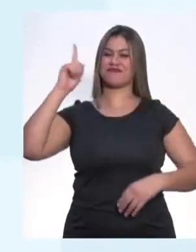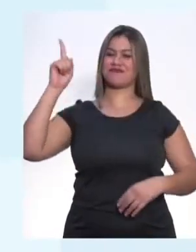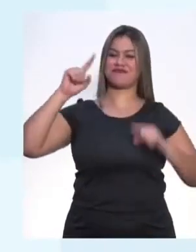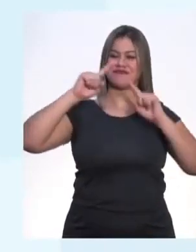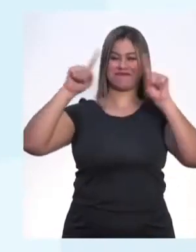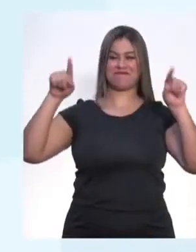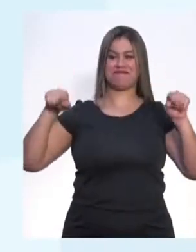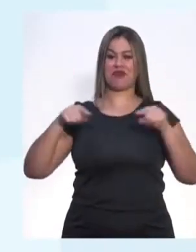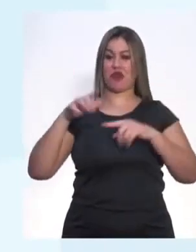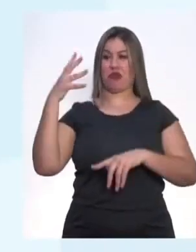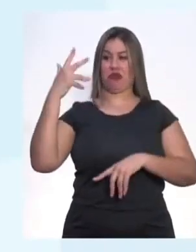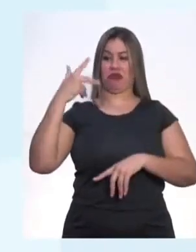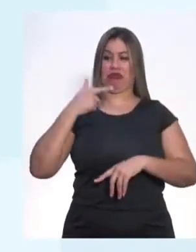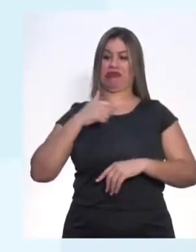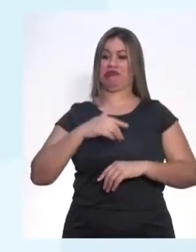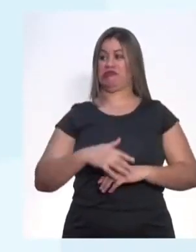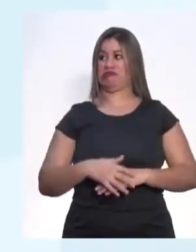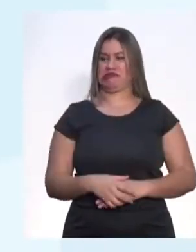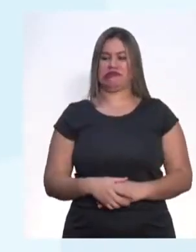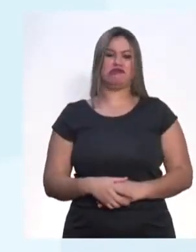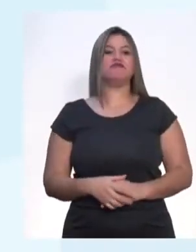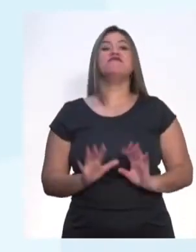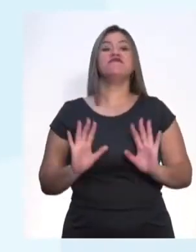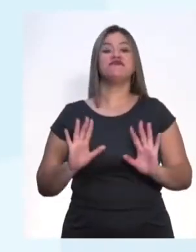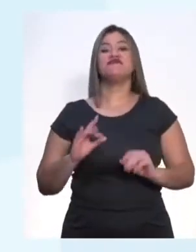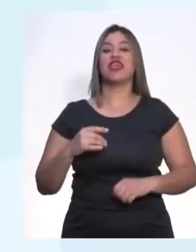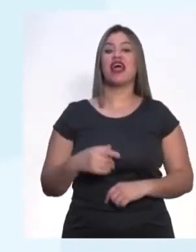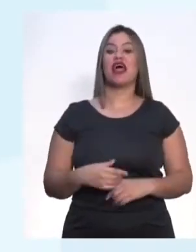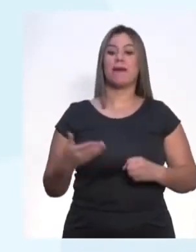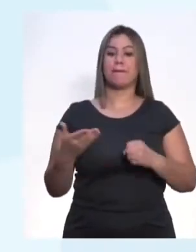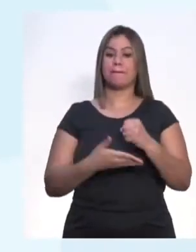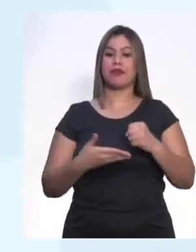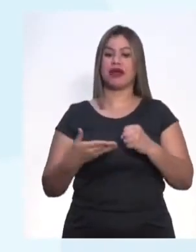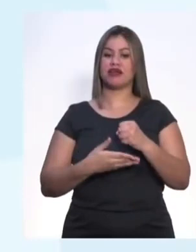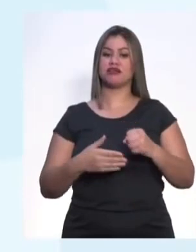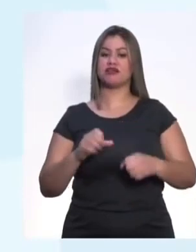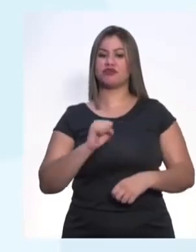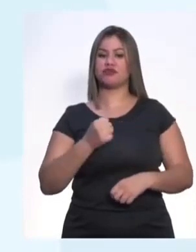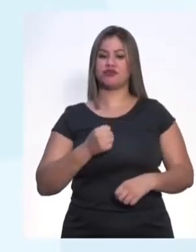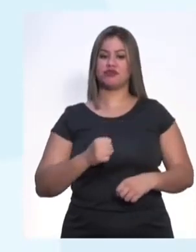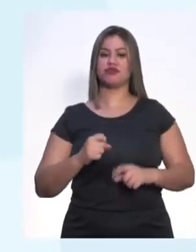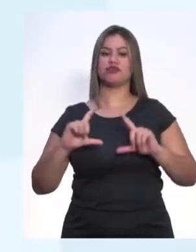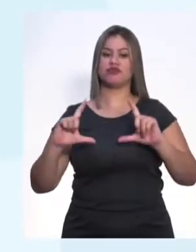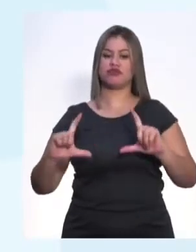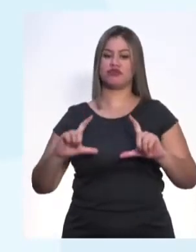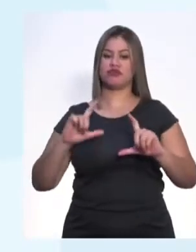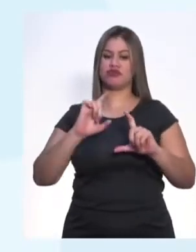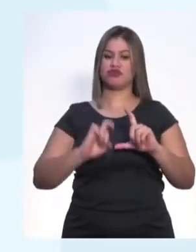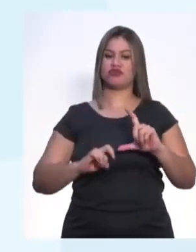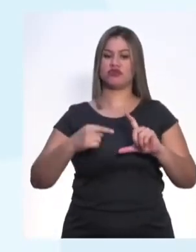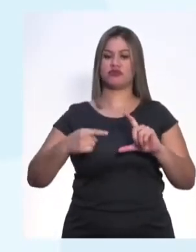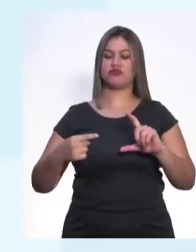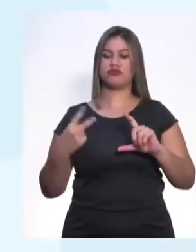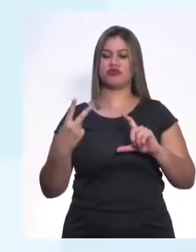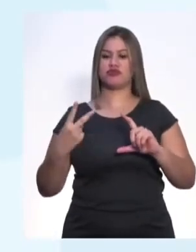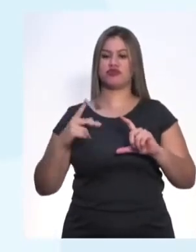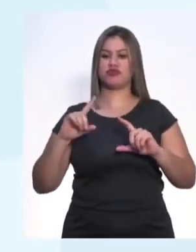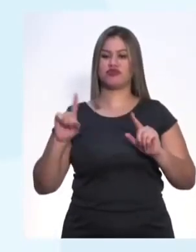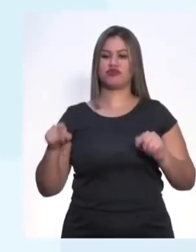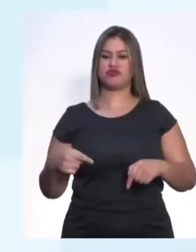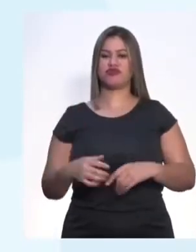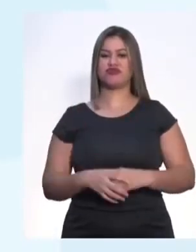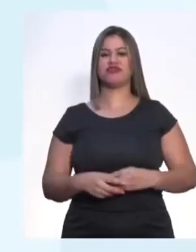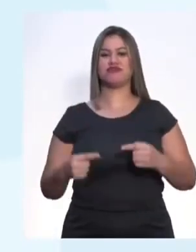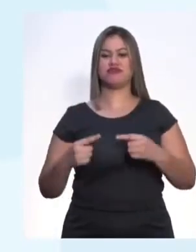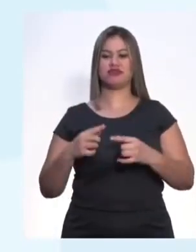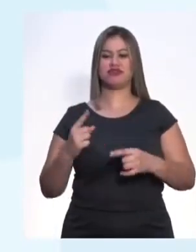por mim, onde a base é 8, que multiplica x menos 2. É isso, professora Inês? Isso mesmo. E a altura aqui são 2 metros. Lembrando que essas